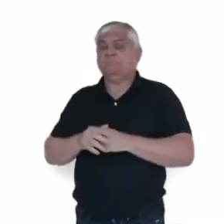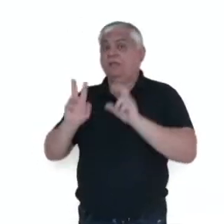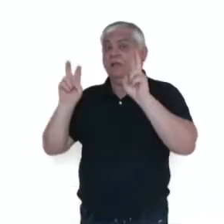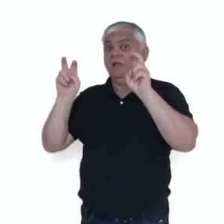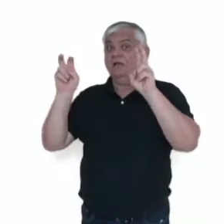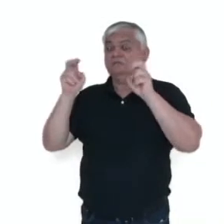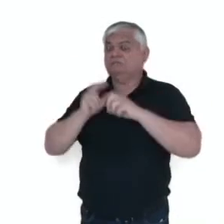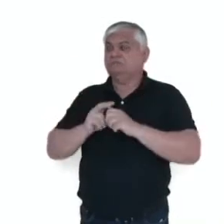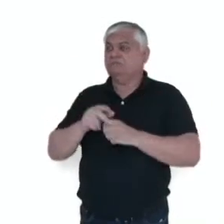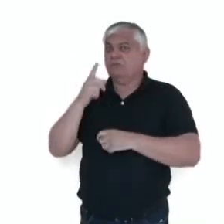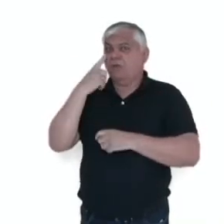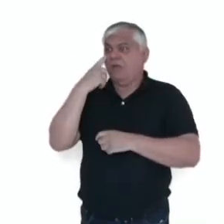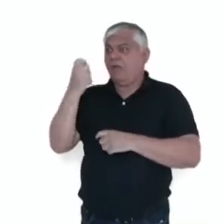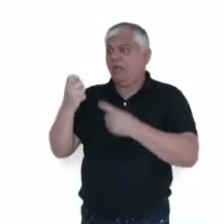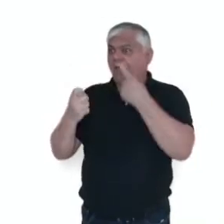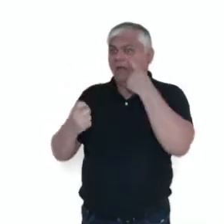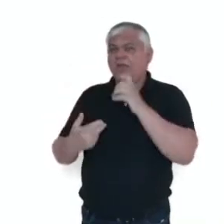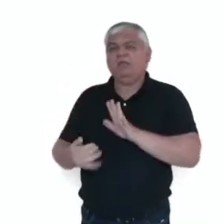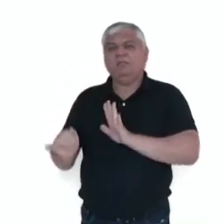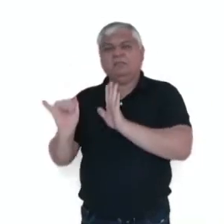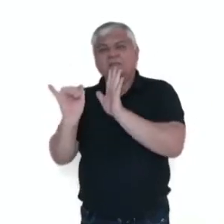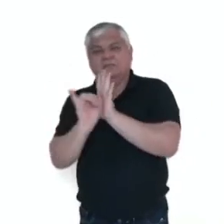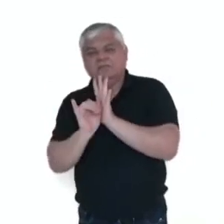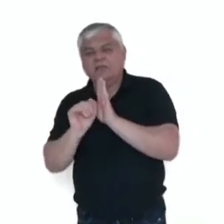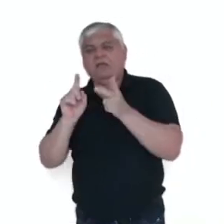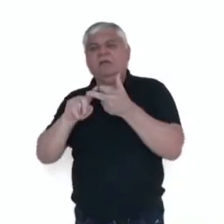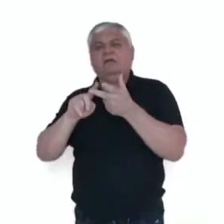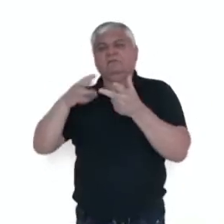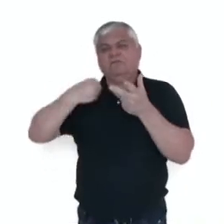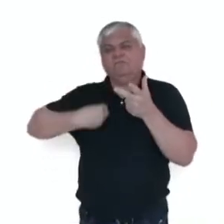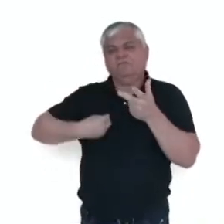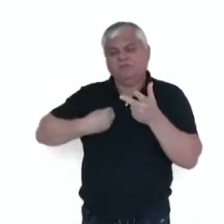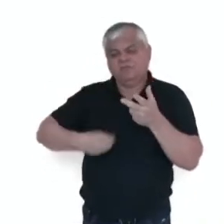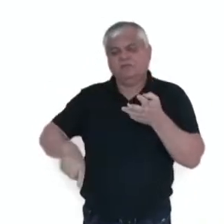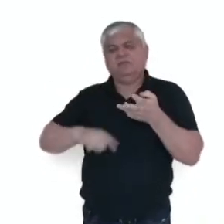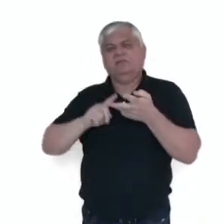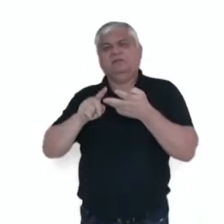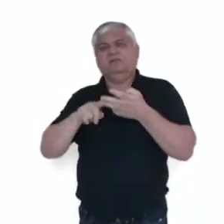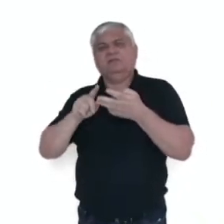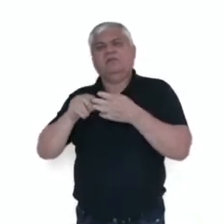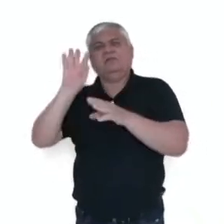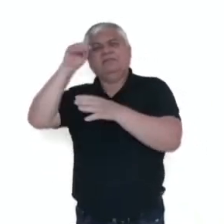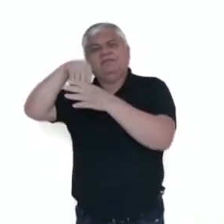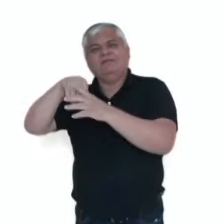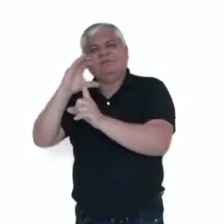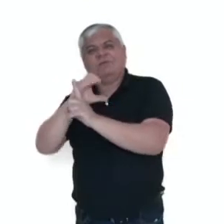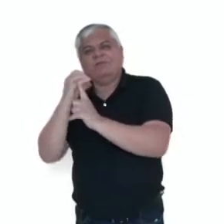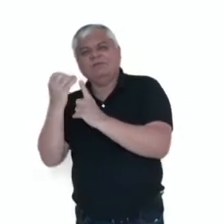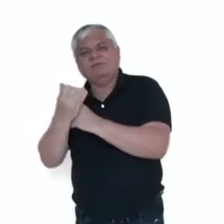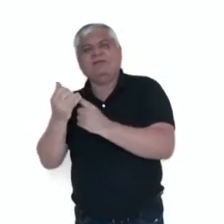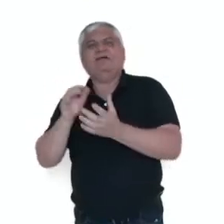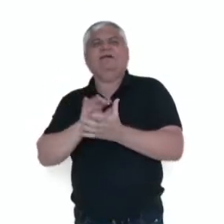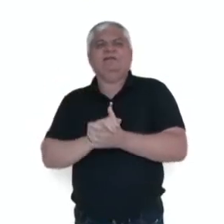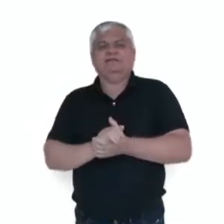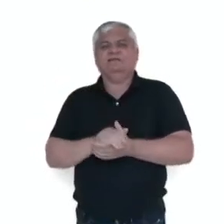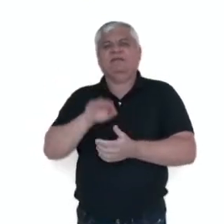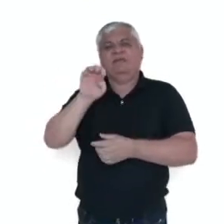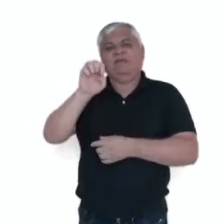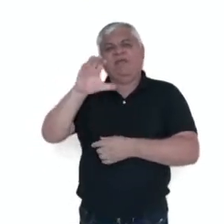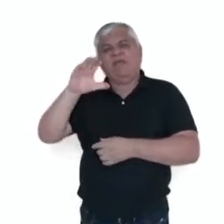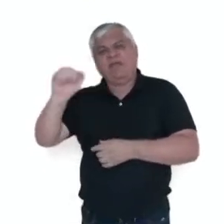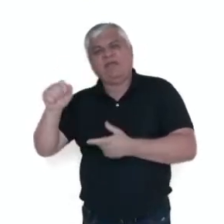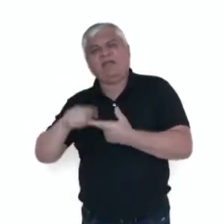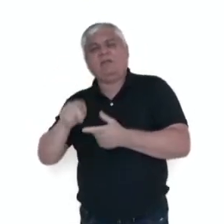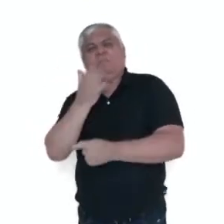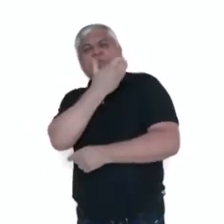foram identidade, autobiografia, viver em comunidade, ECA, preconceitos,